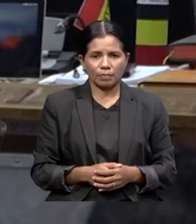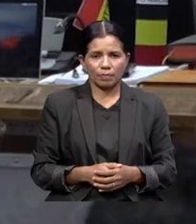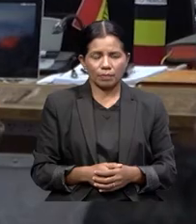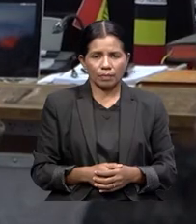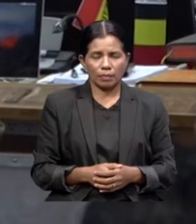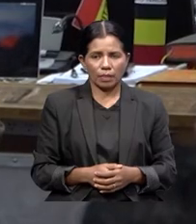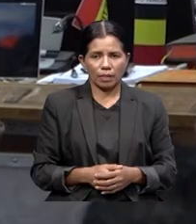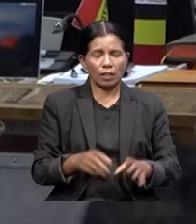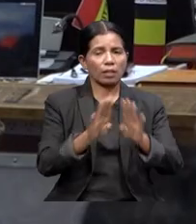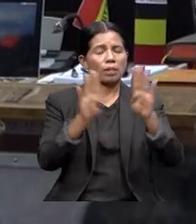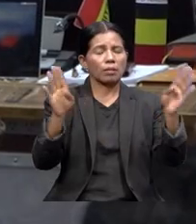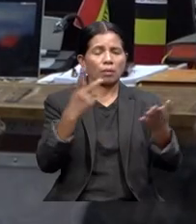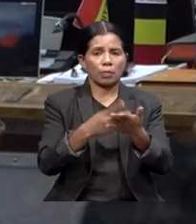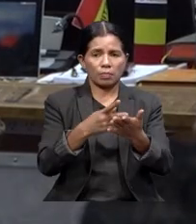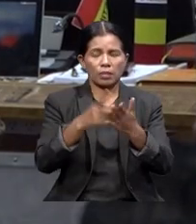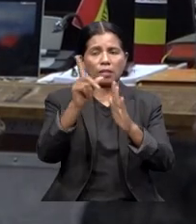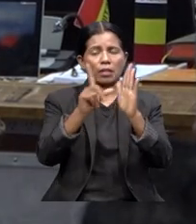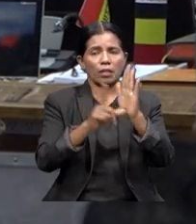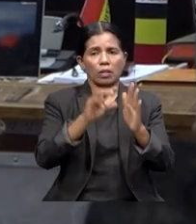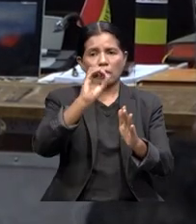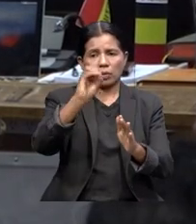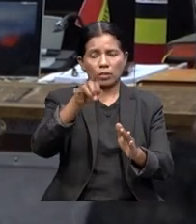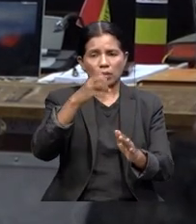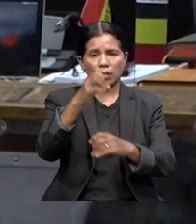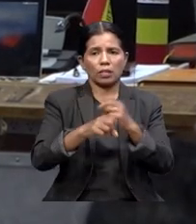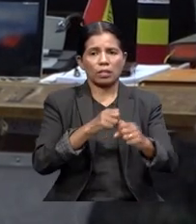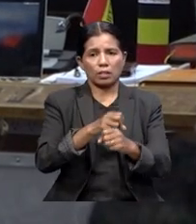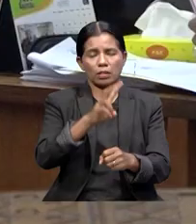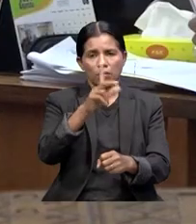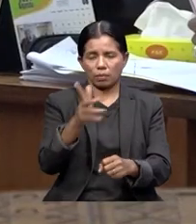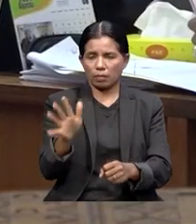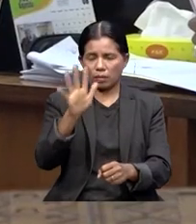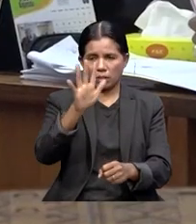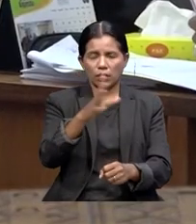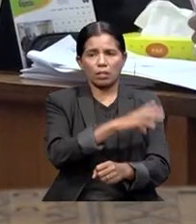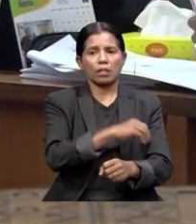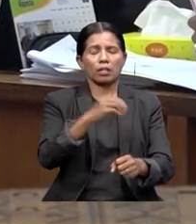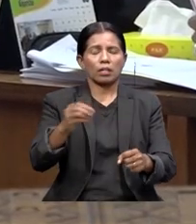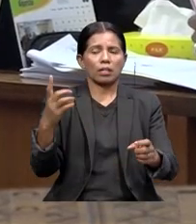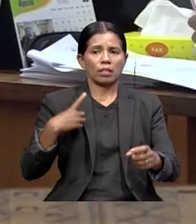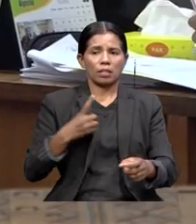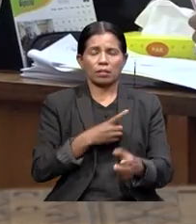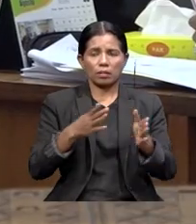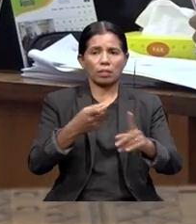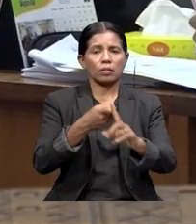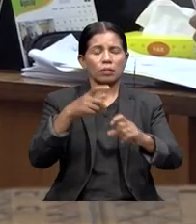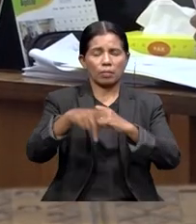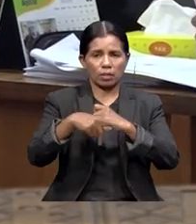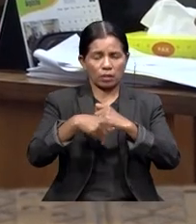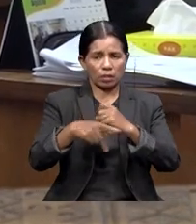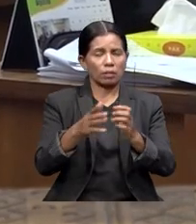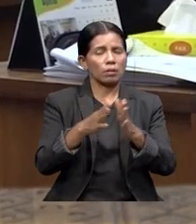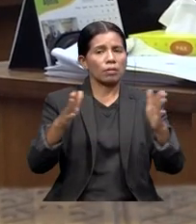E a abertura de debate proposta lei Orçamento Geral do Estado tem em Rio Roron Recen Lima e a fase generalidade. Deputado Cira Usi bancada oposição